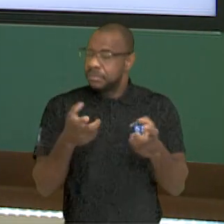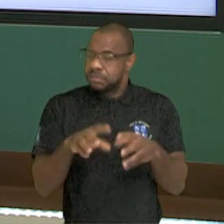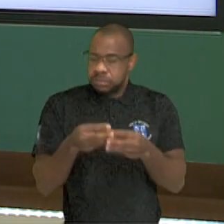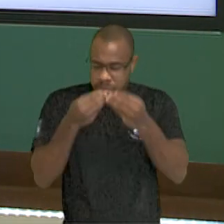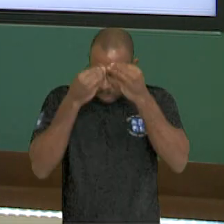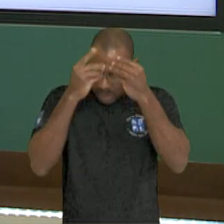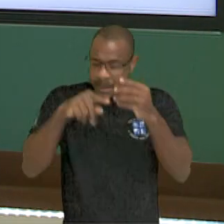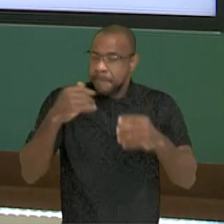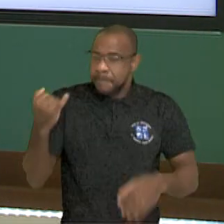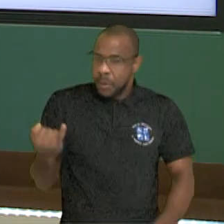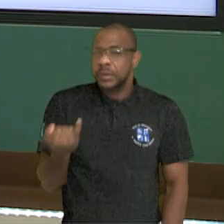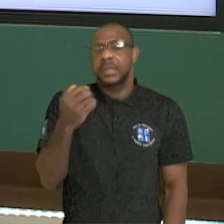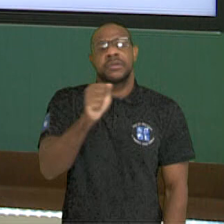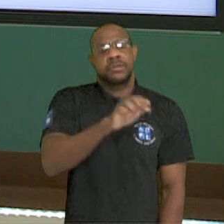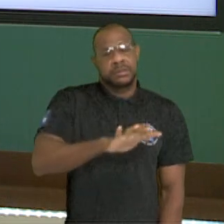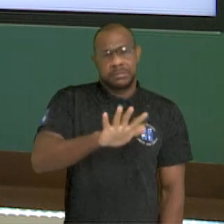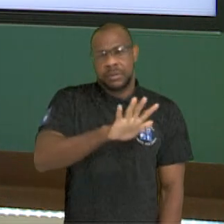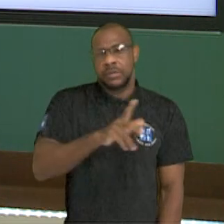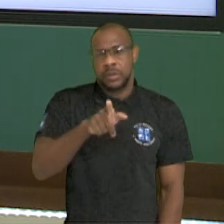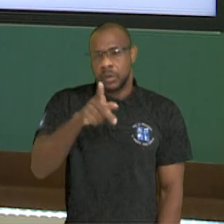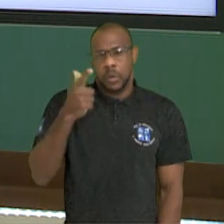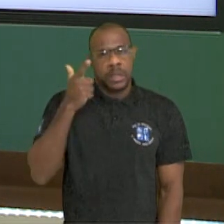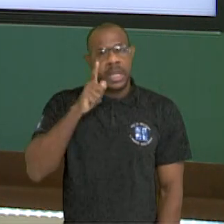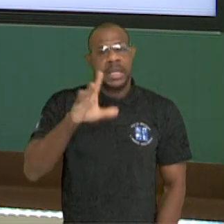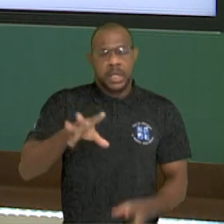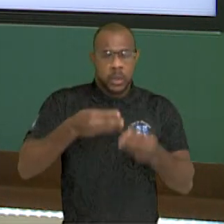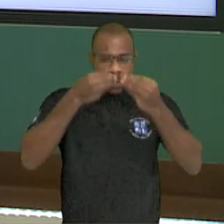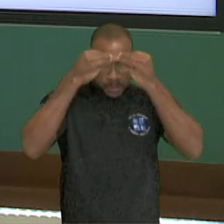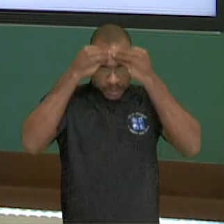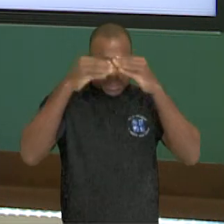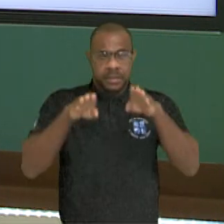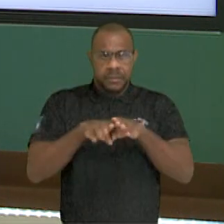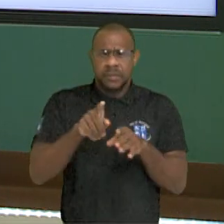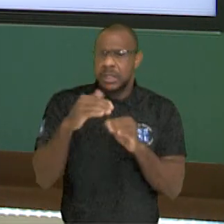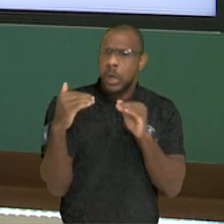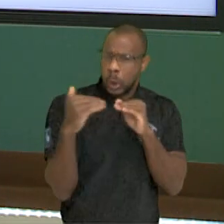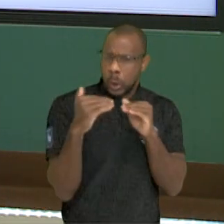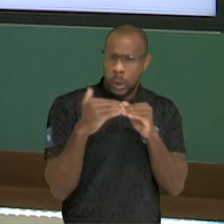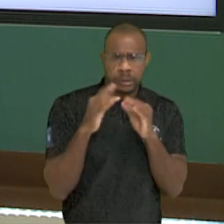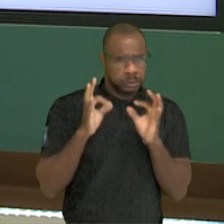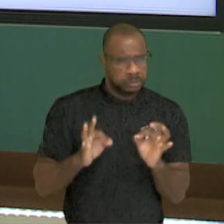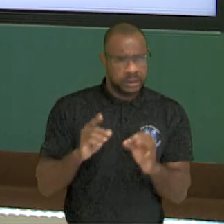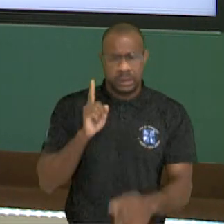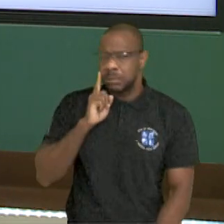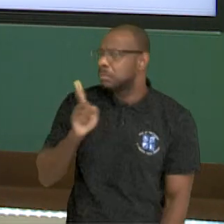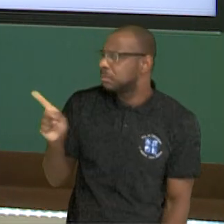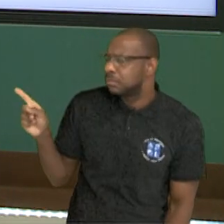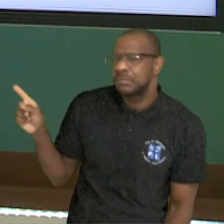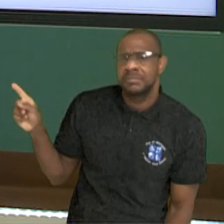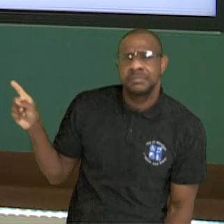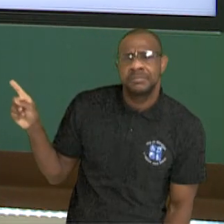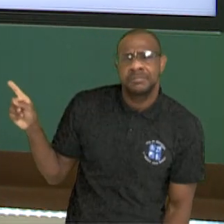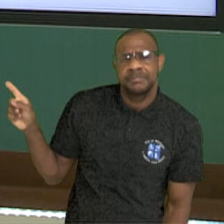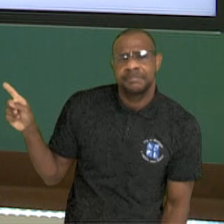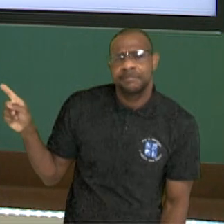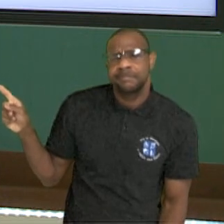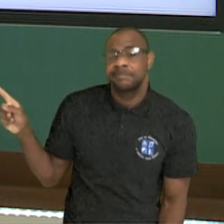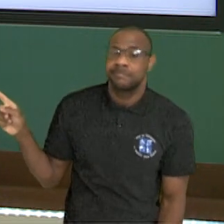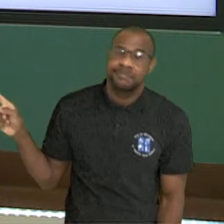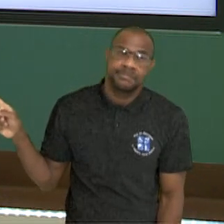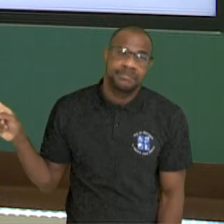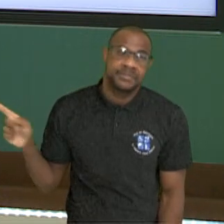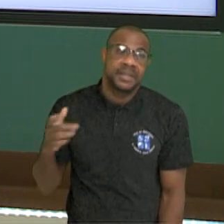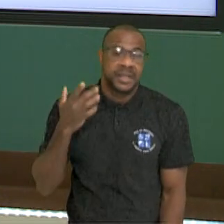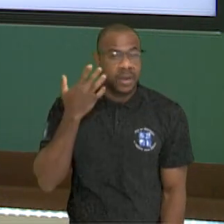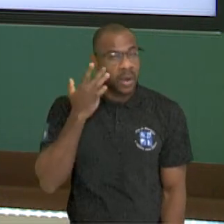tão importantes quanto, certo? Então, você concorda com essa afirmação? Eu acho que a maioria